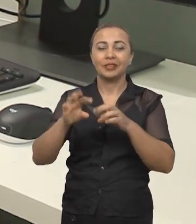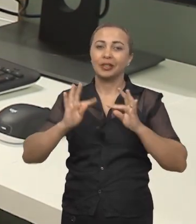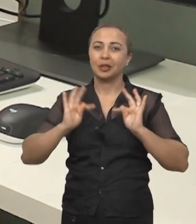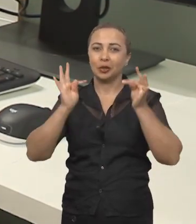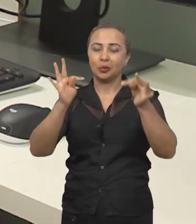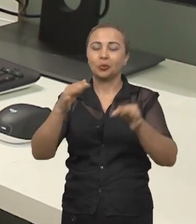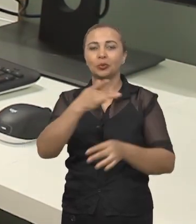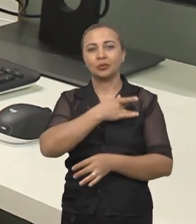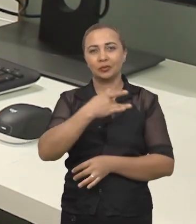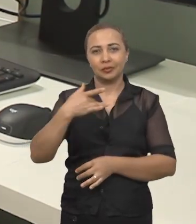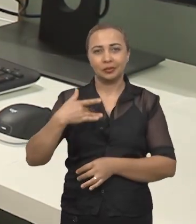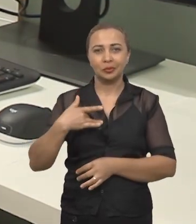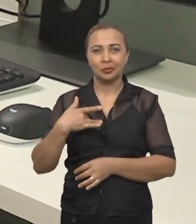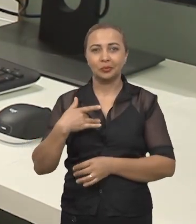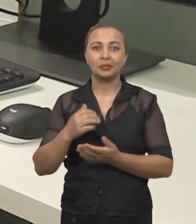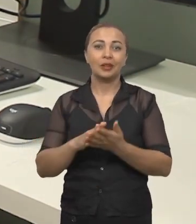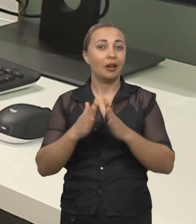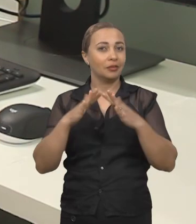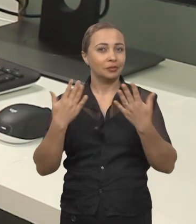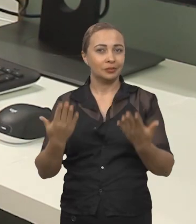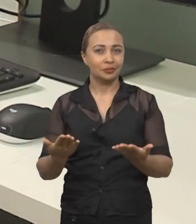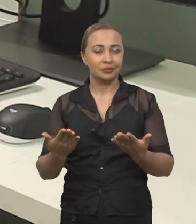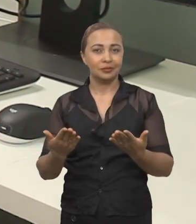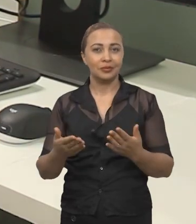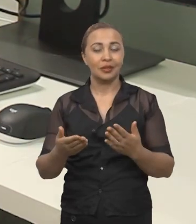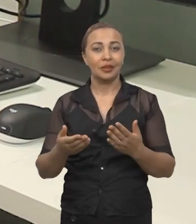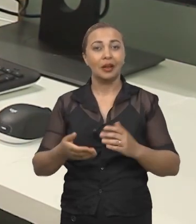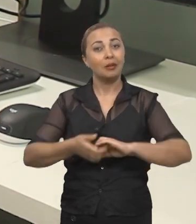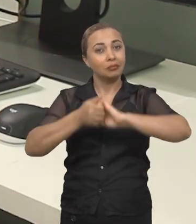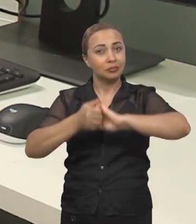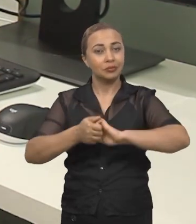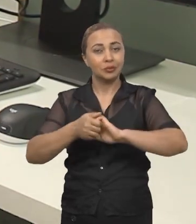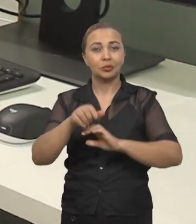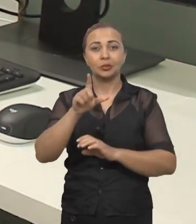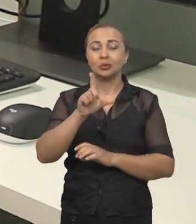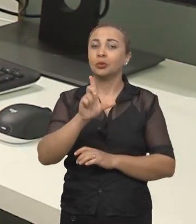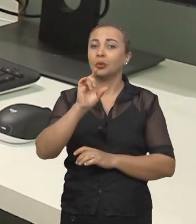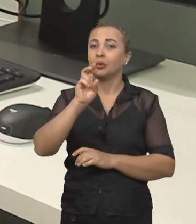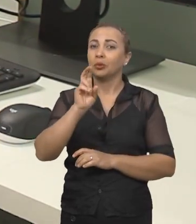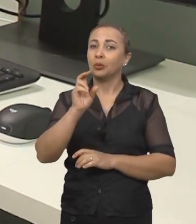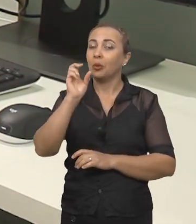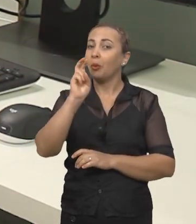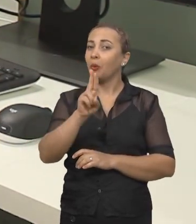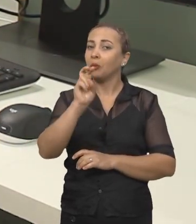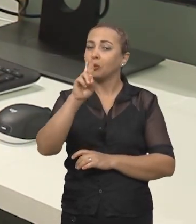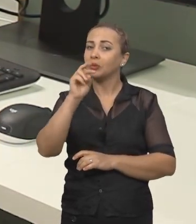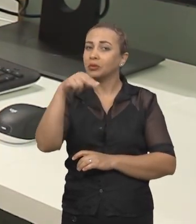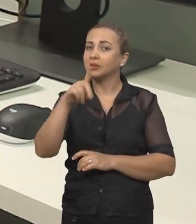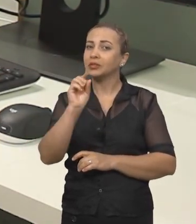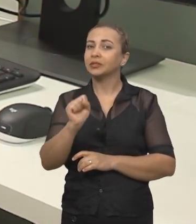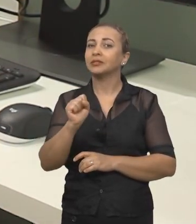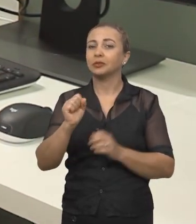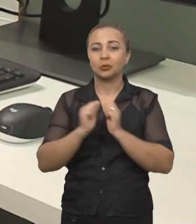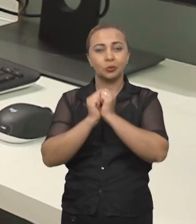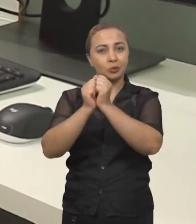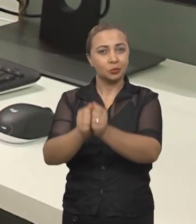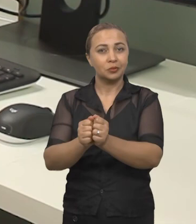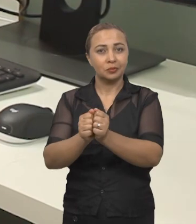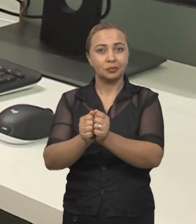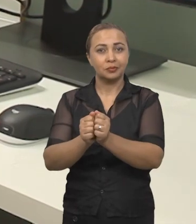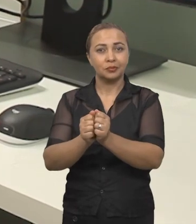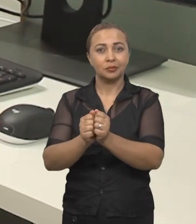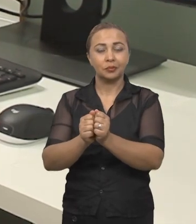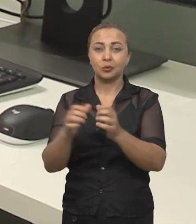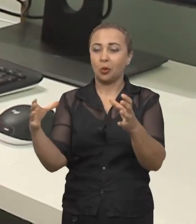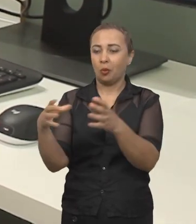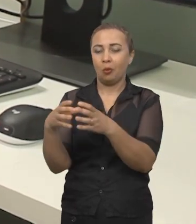em saúde. Então, em parceria com o NUTS, né, em parceria com o NUTS, juntamente com